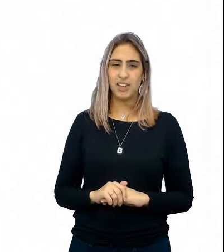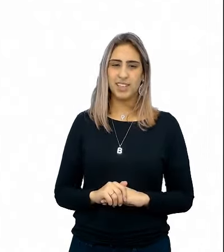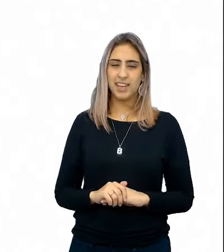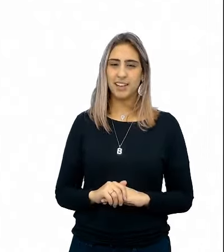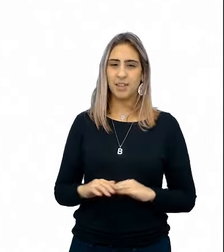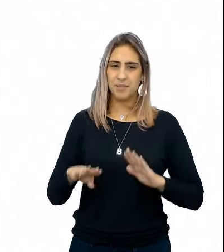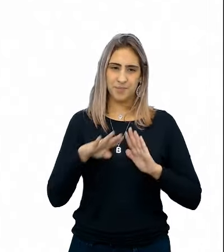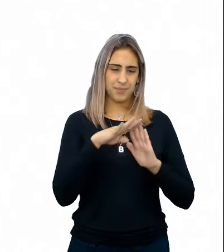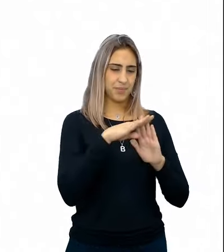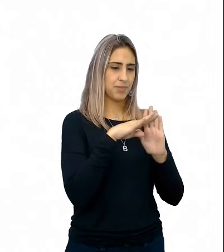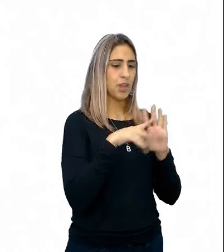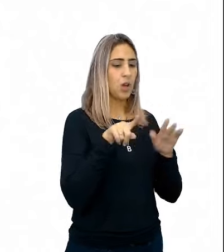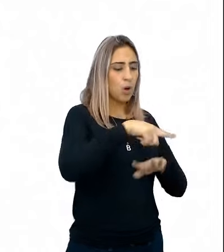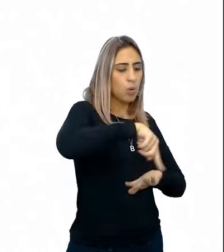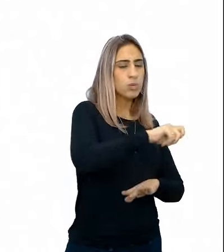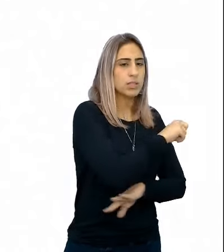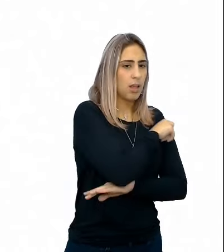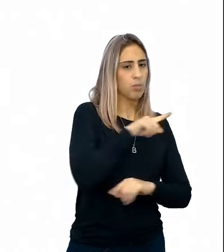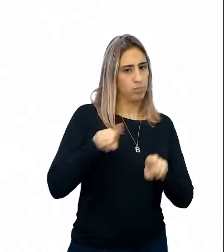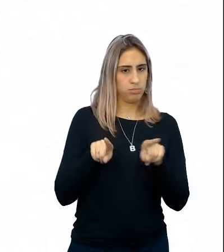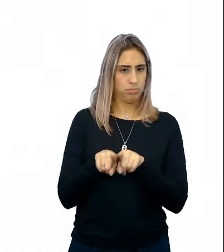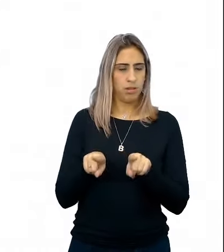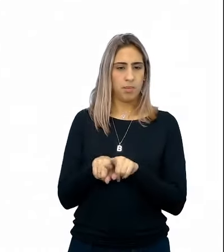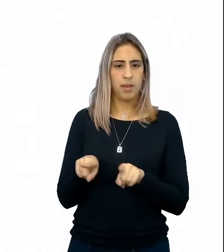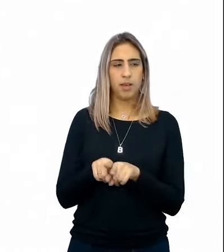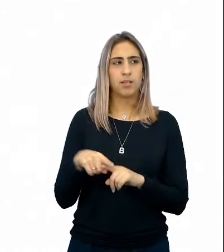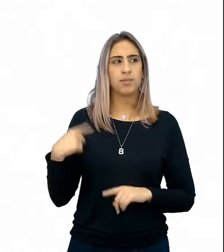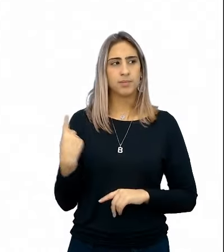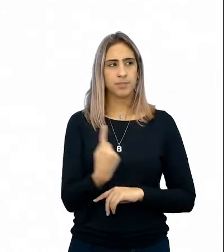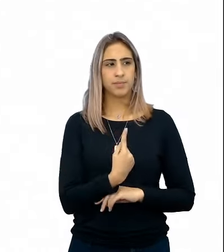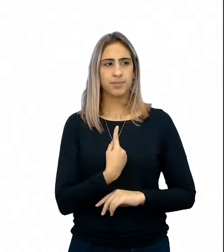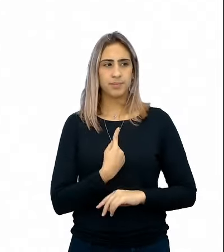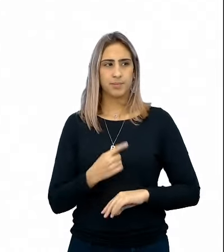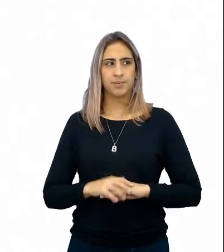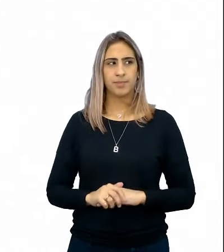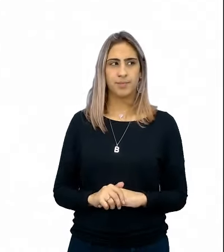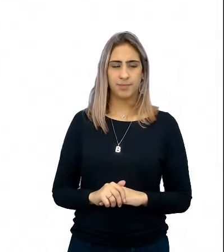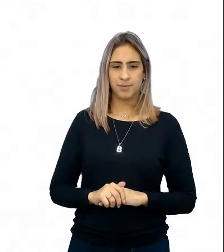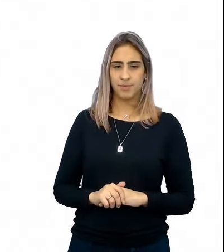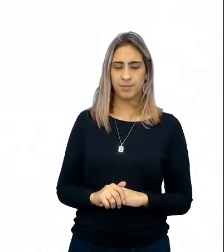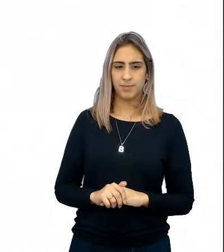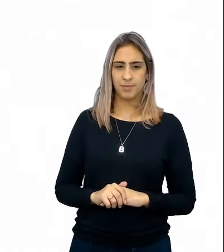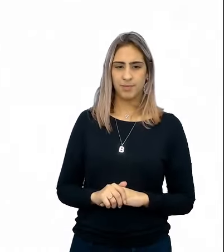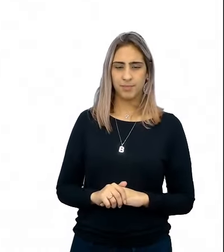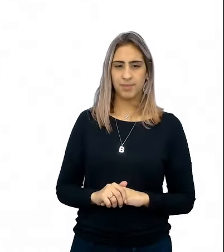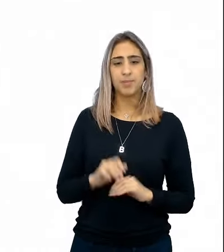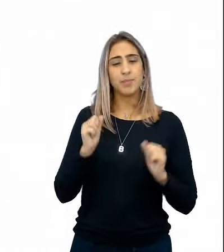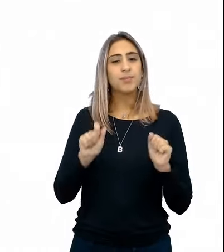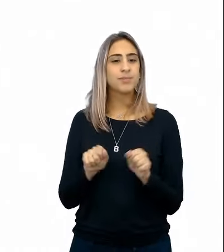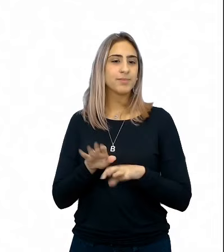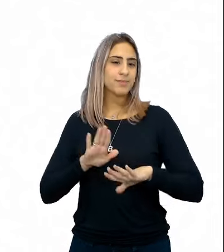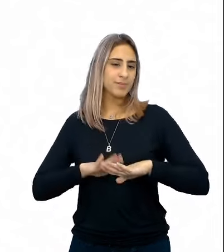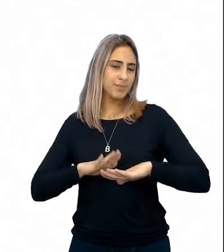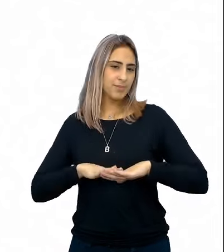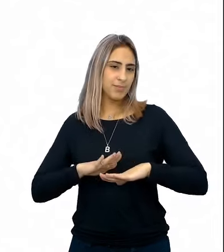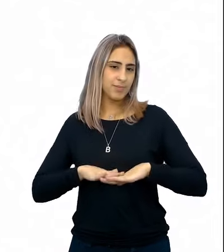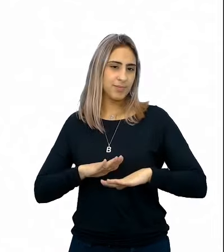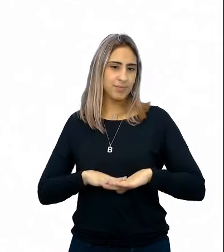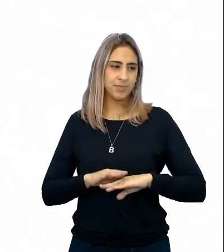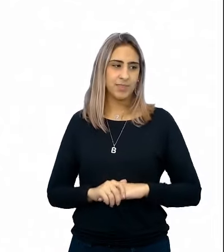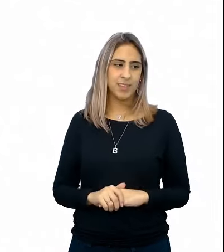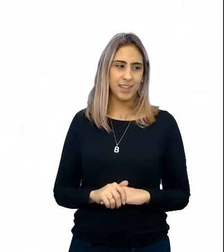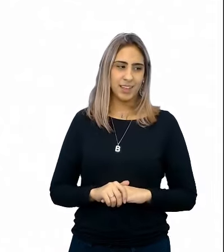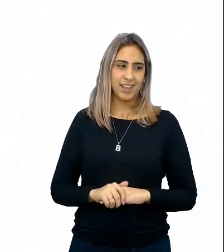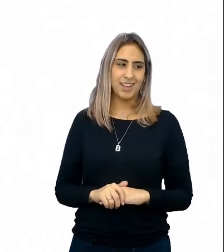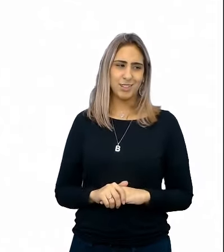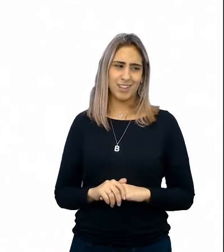aprendizagens dos estudantes. O nosso foco será analisar o trabalho que pode ser realizado com o uso de tabelas.